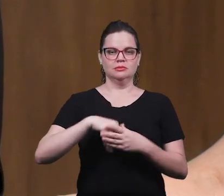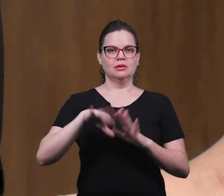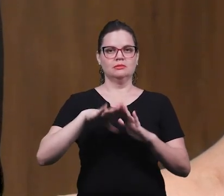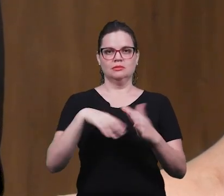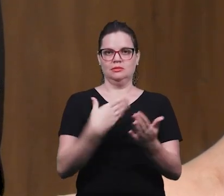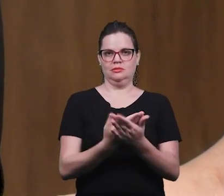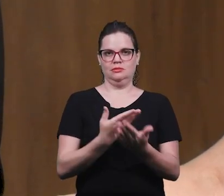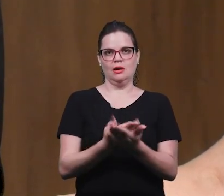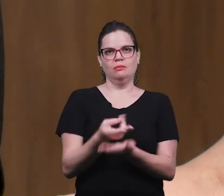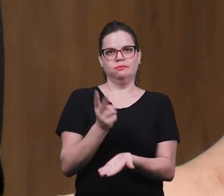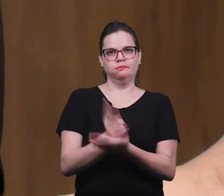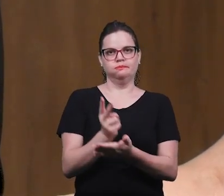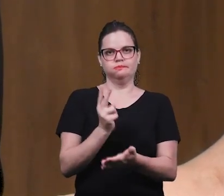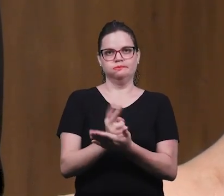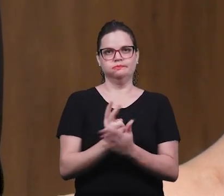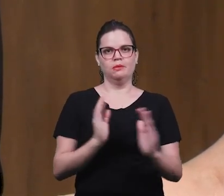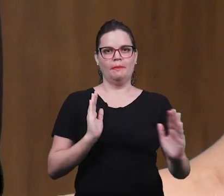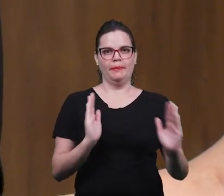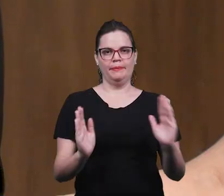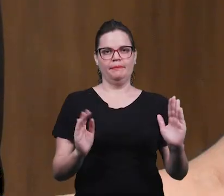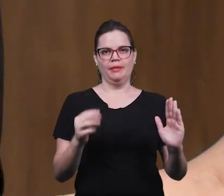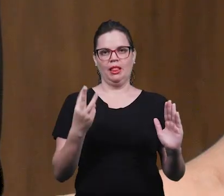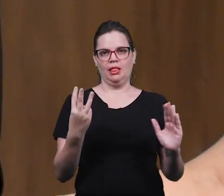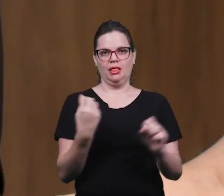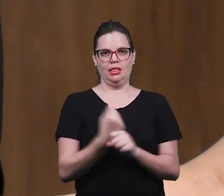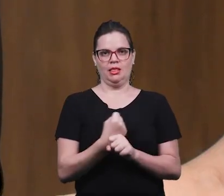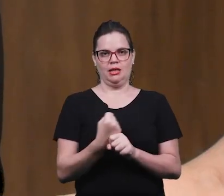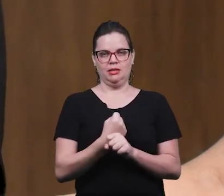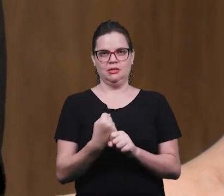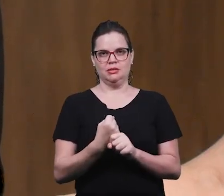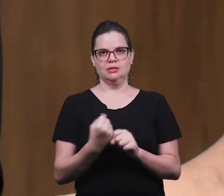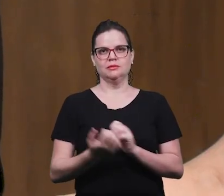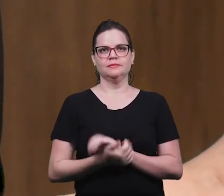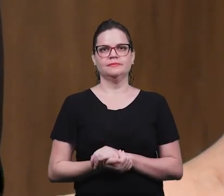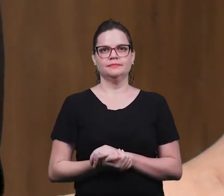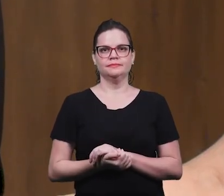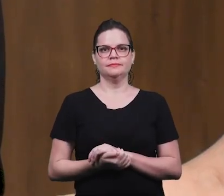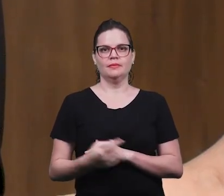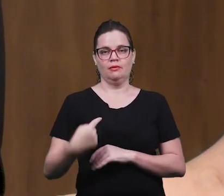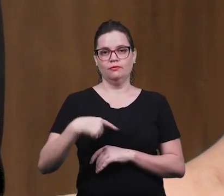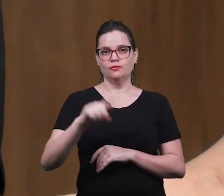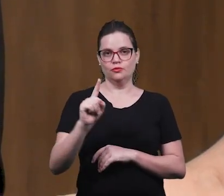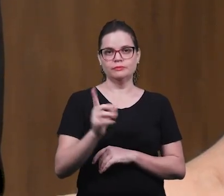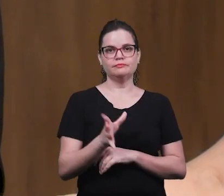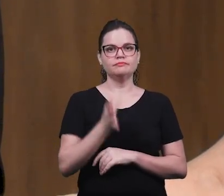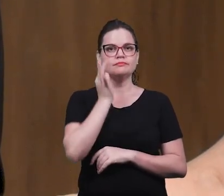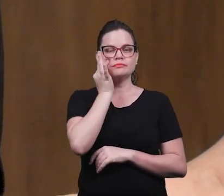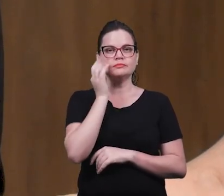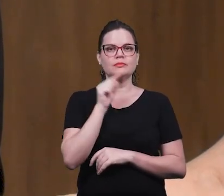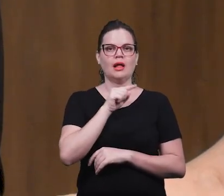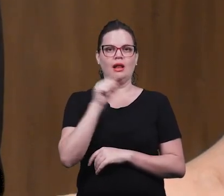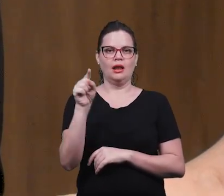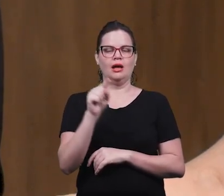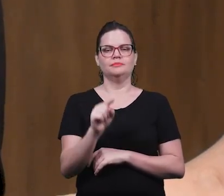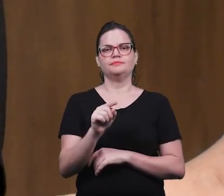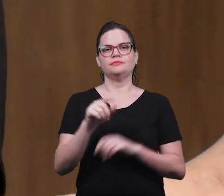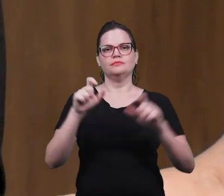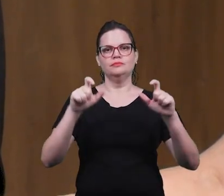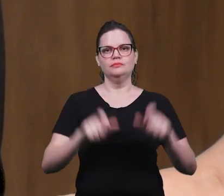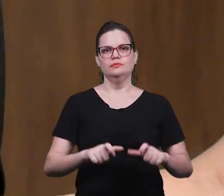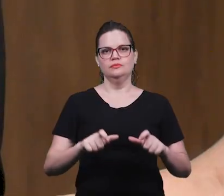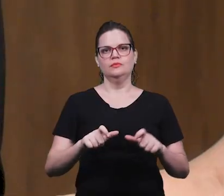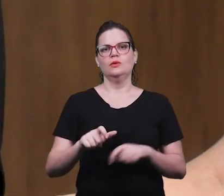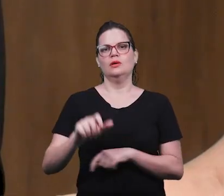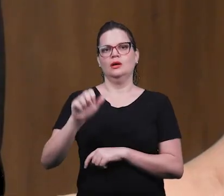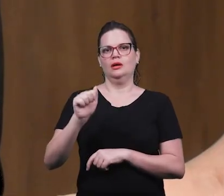Fui estudar o 2º grau, aquele período de 3 anos antes da faculdade. Fui estudar na Marinha, em Angra dos Reis,